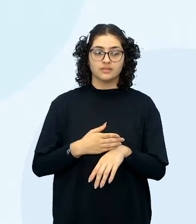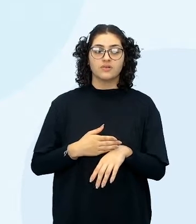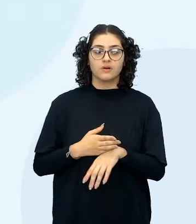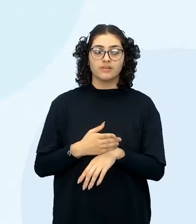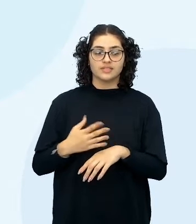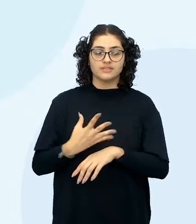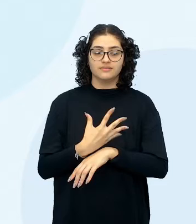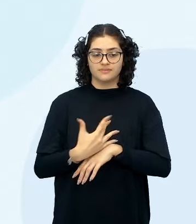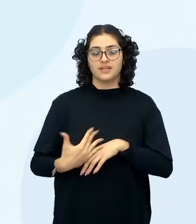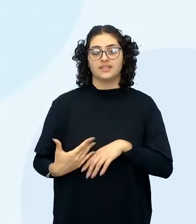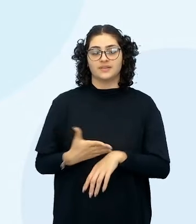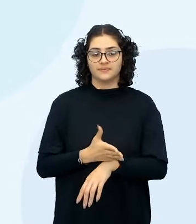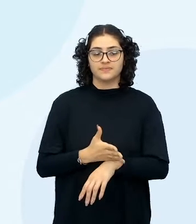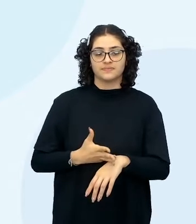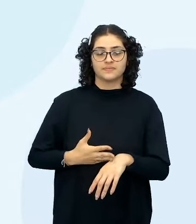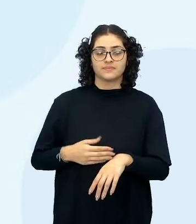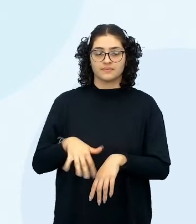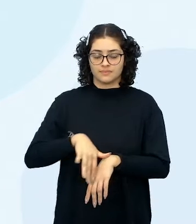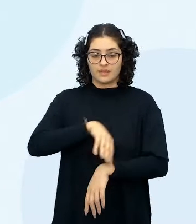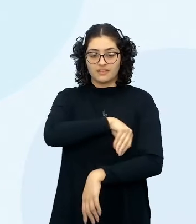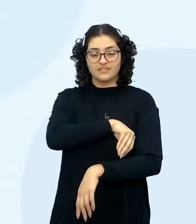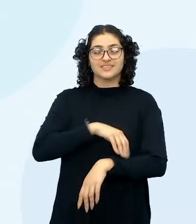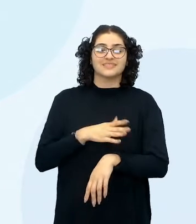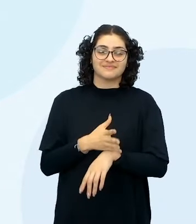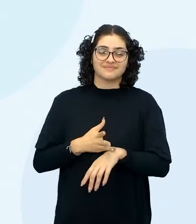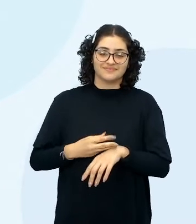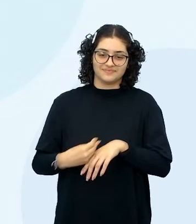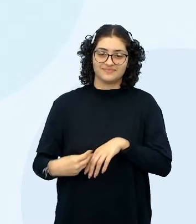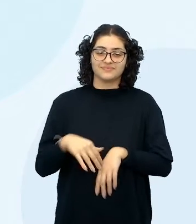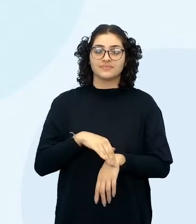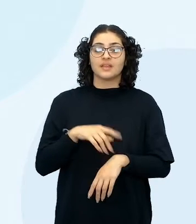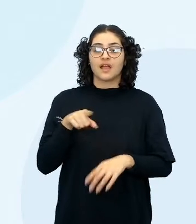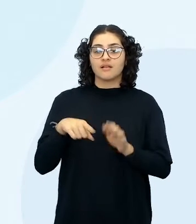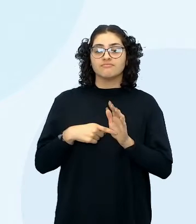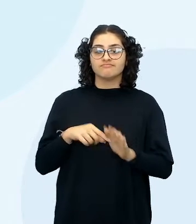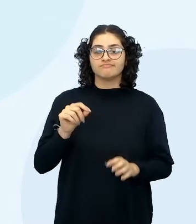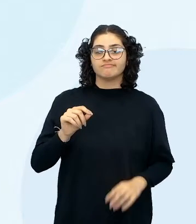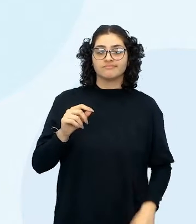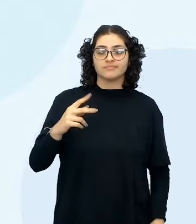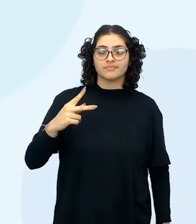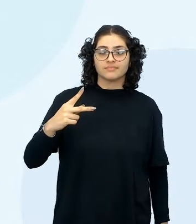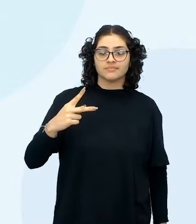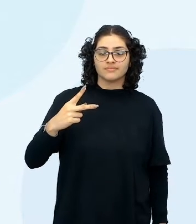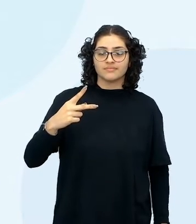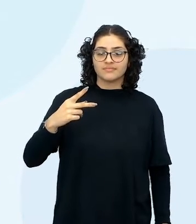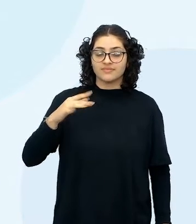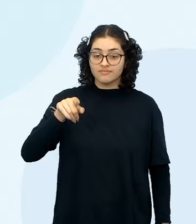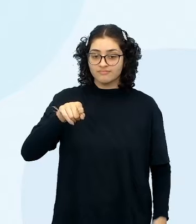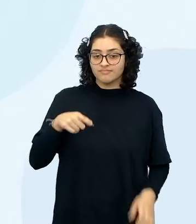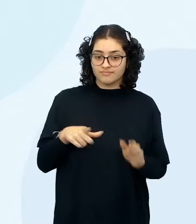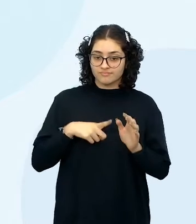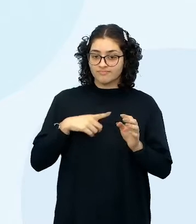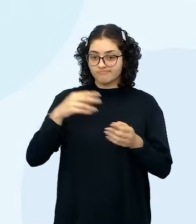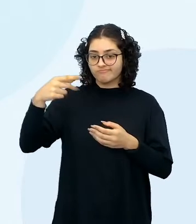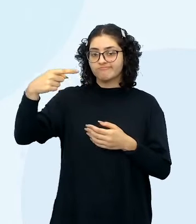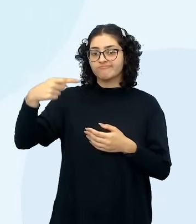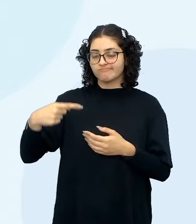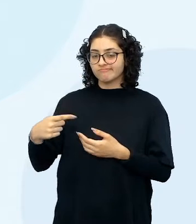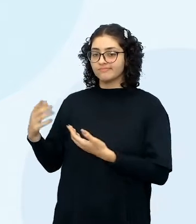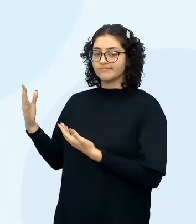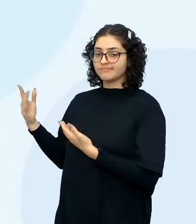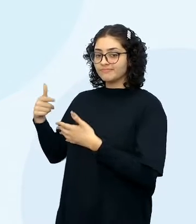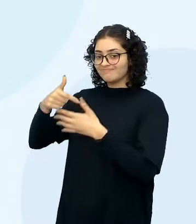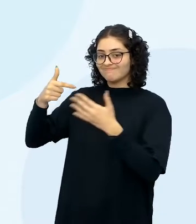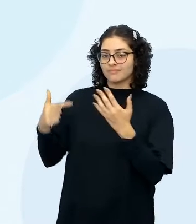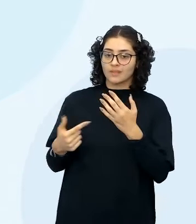vão ativar principalmente plaquetas e vão ativar aqui, olha, proteínas que são as fibrinas, que vão